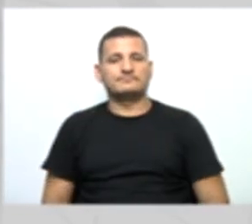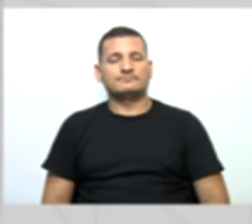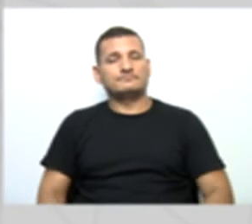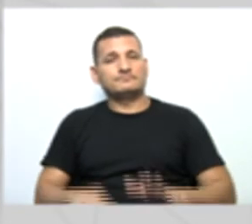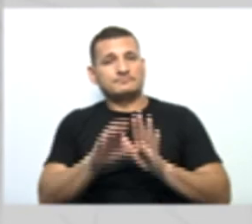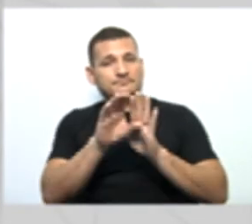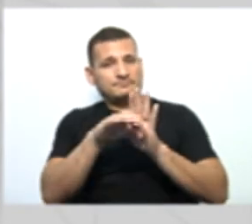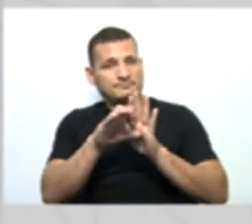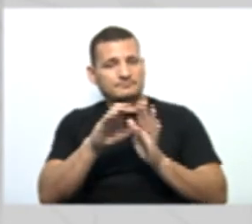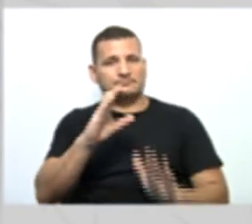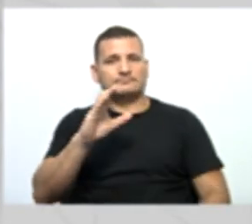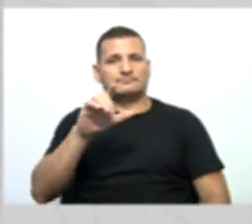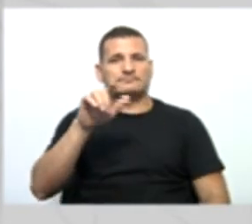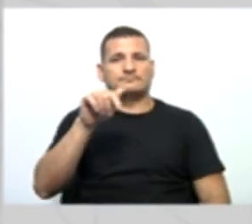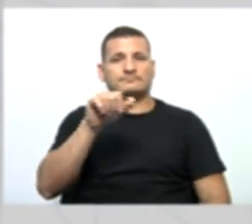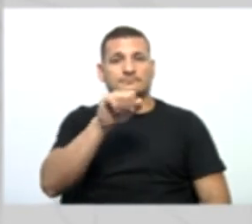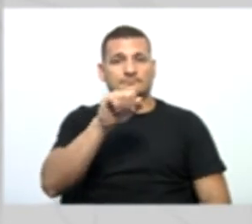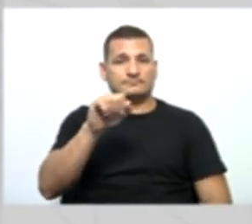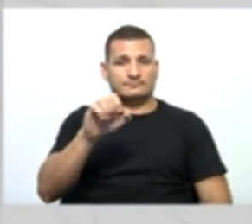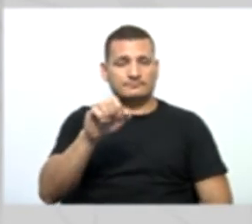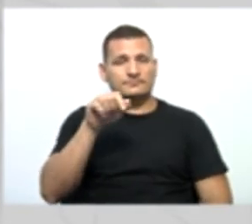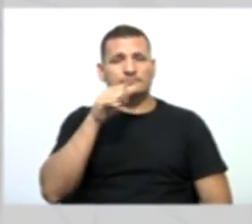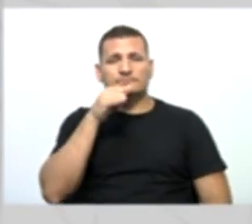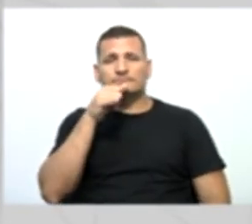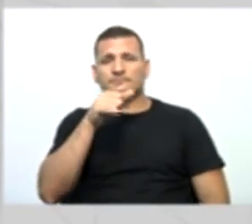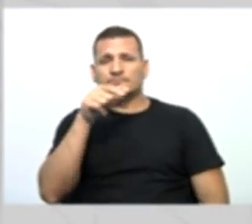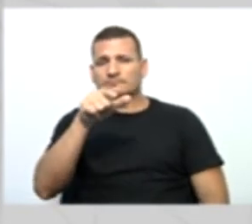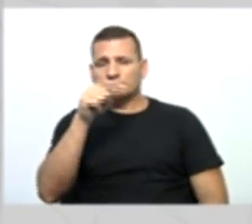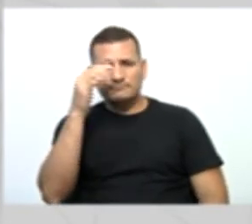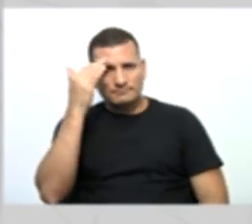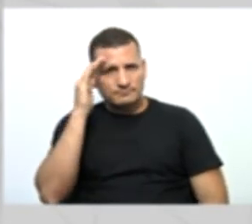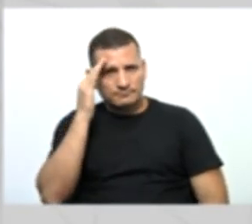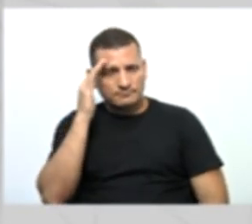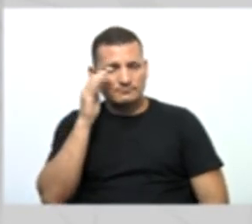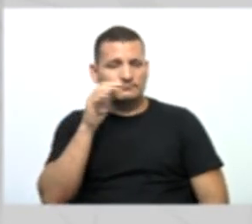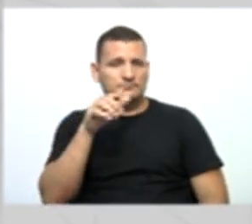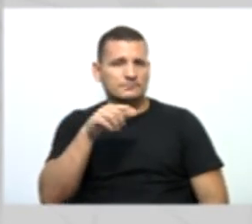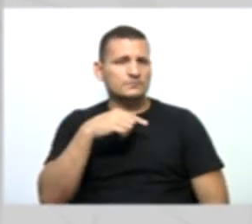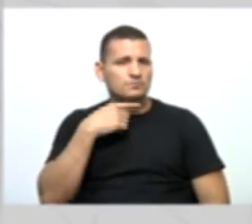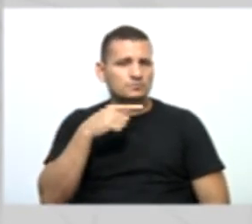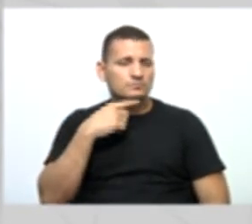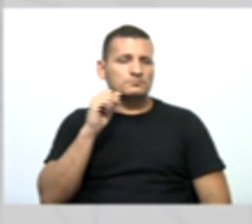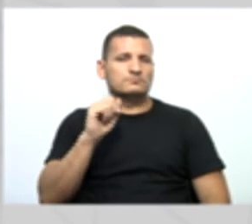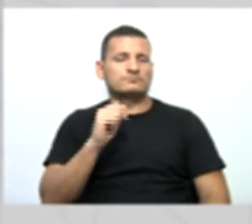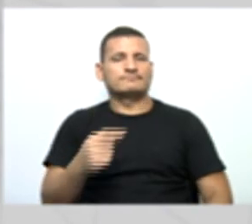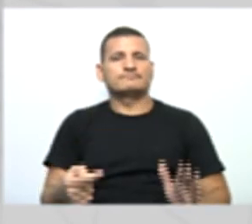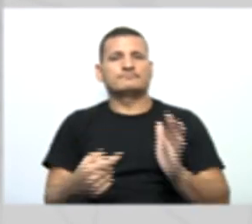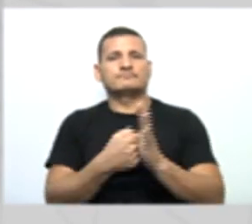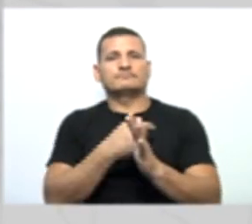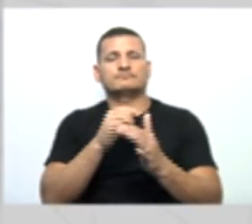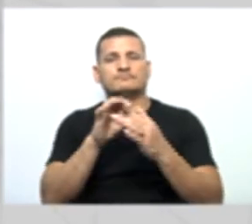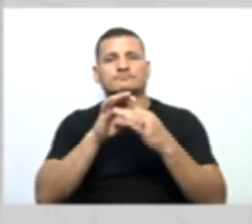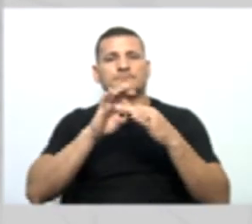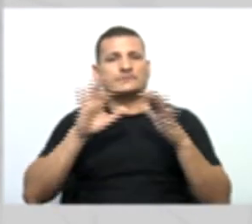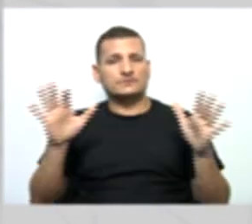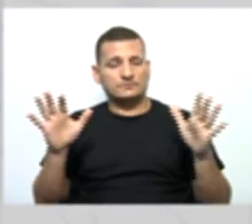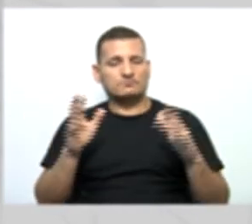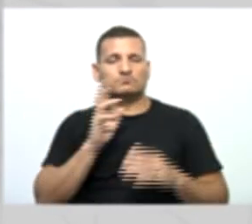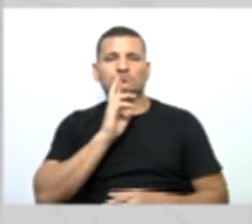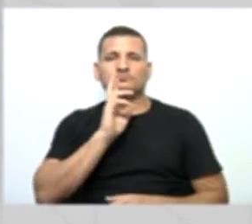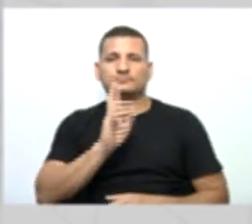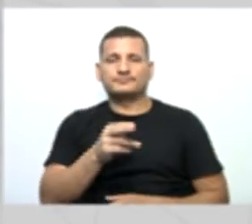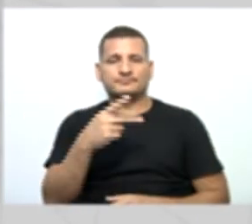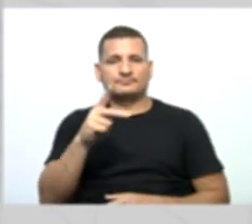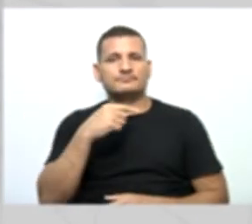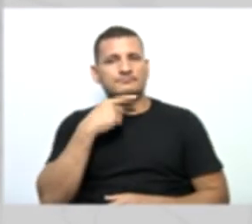de classe. Se você não compreendeu, se você ainda ficou com uma dúvida, manda pra gente aqui, certo? Que a gente ainda vai responder